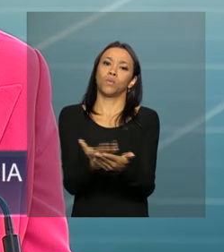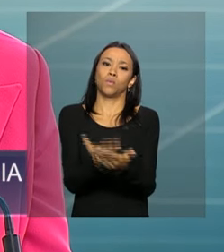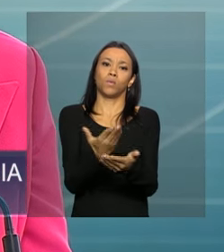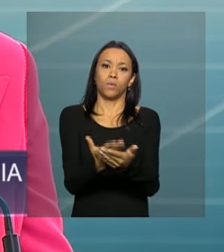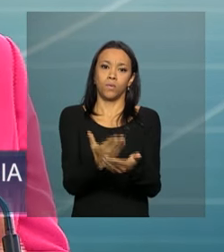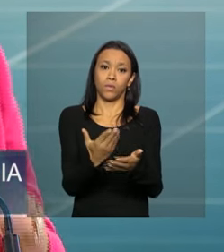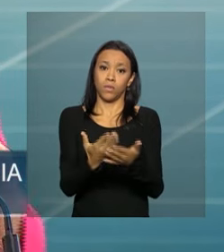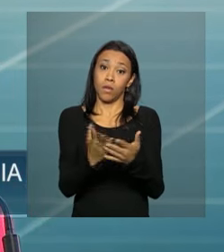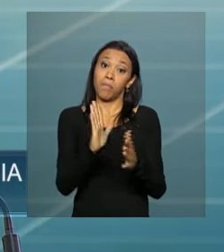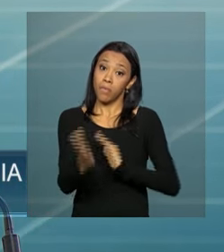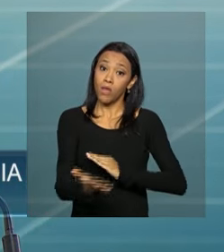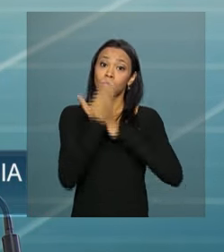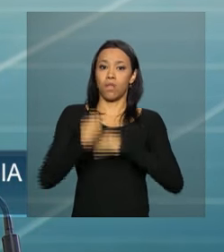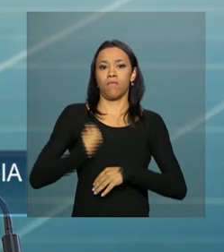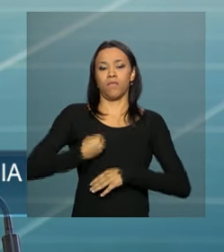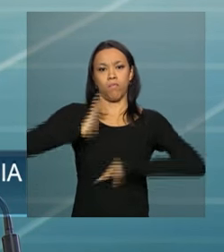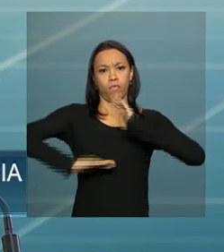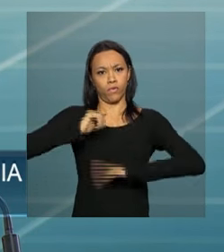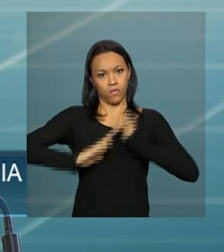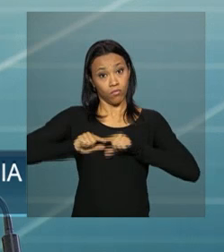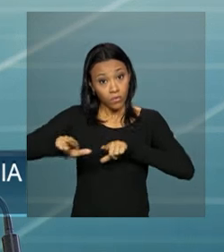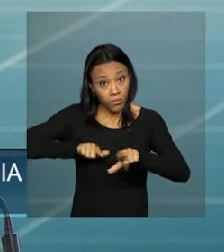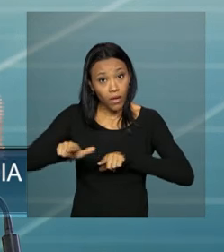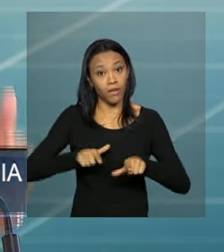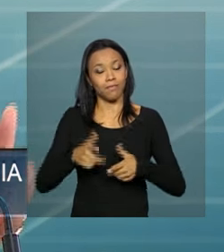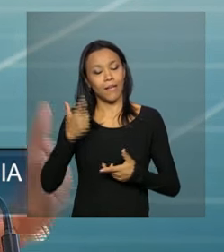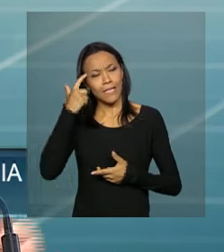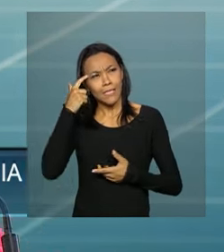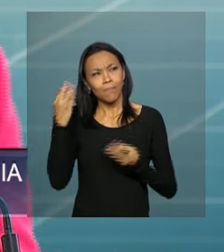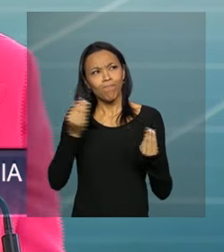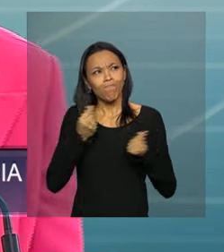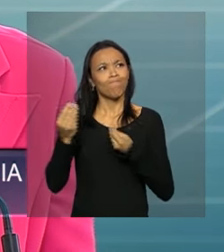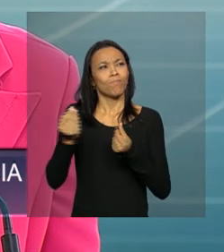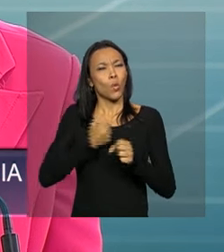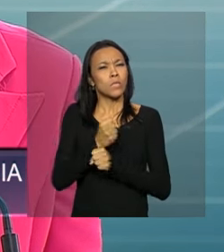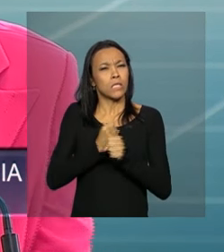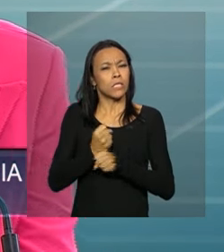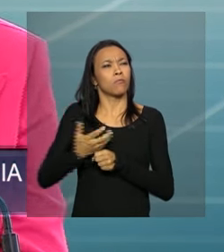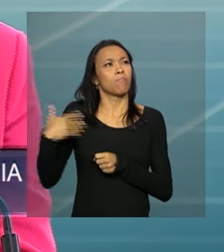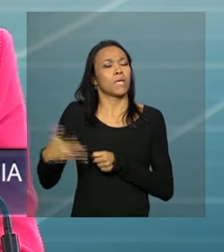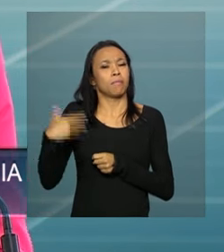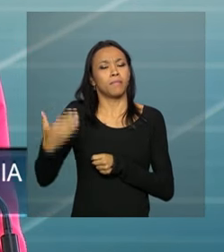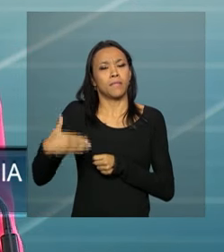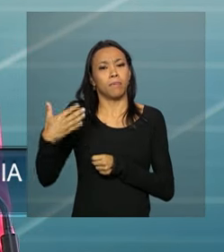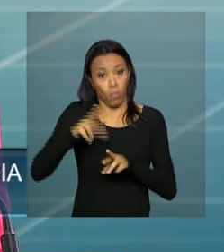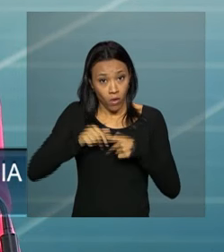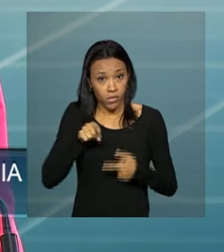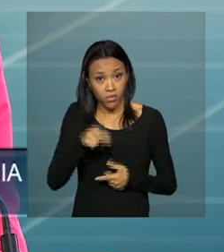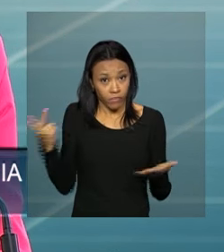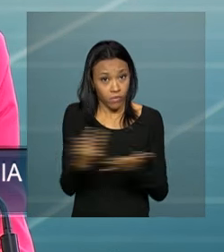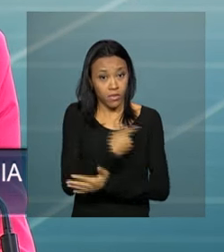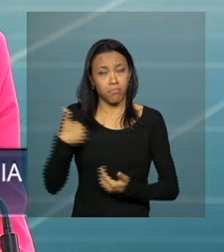profissional. Isso tudo nos levou, com o passar do tempo, a